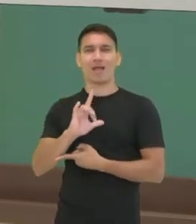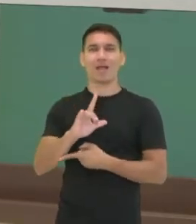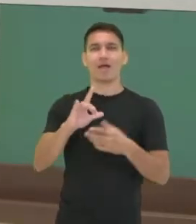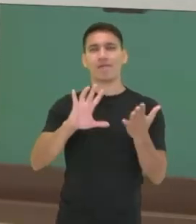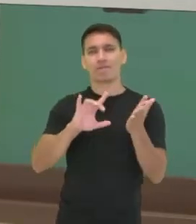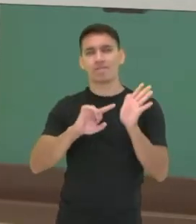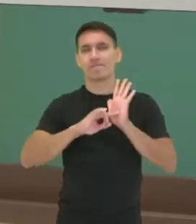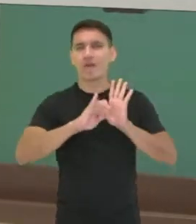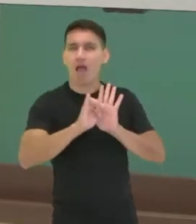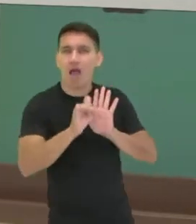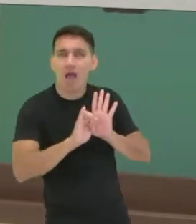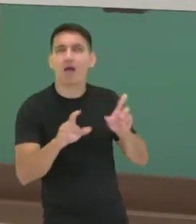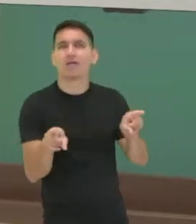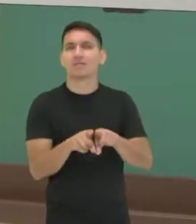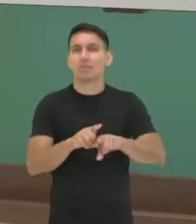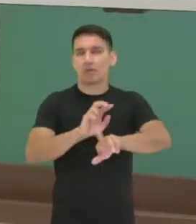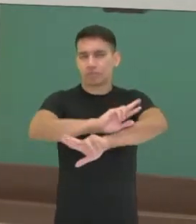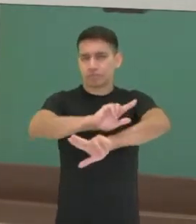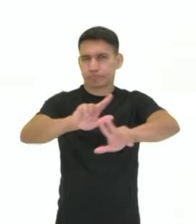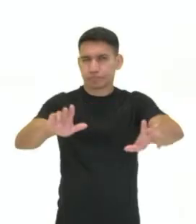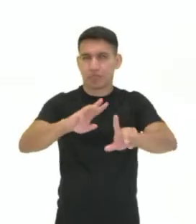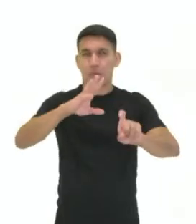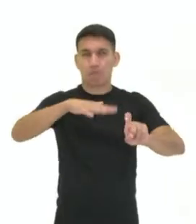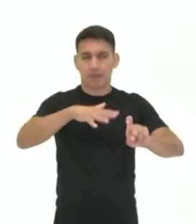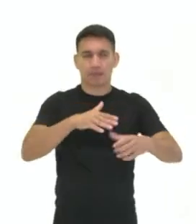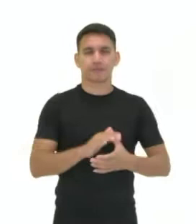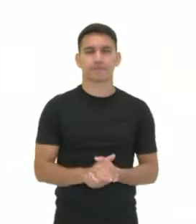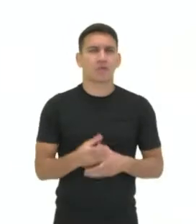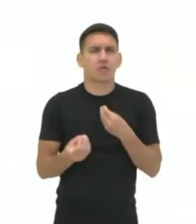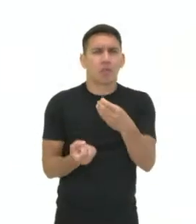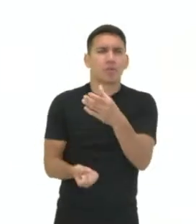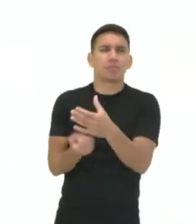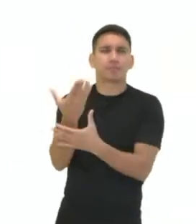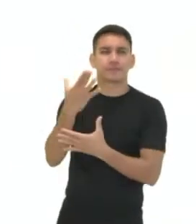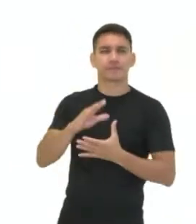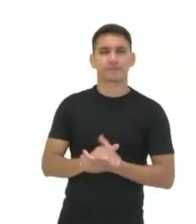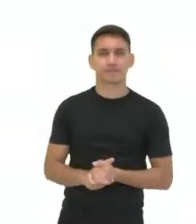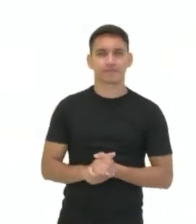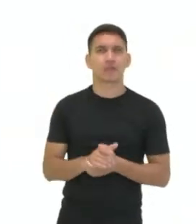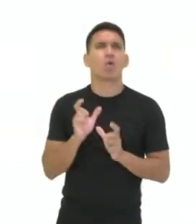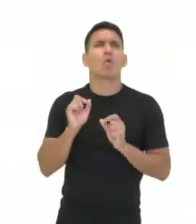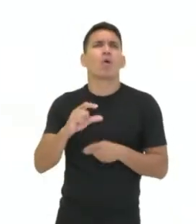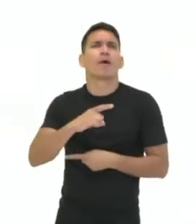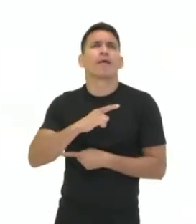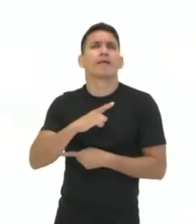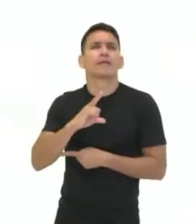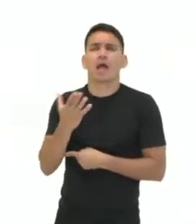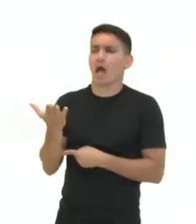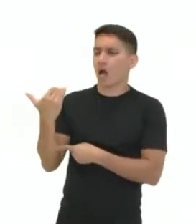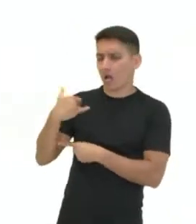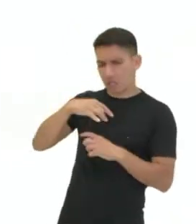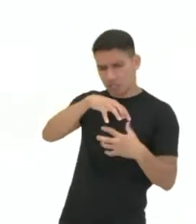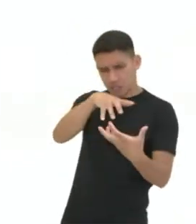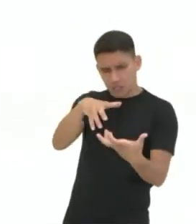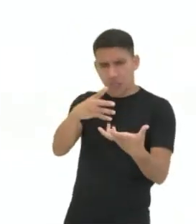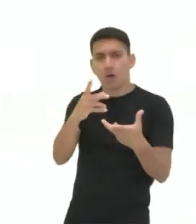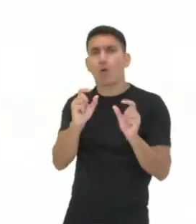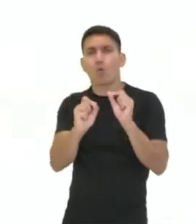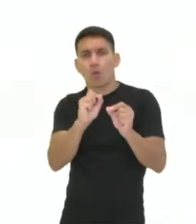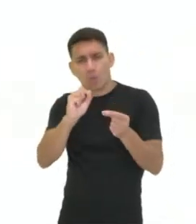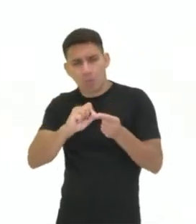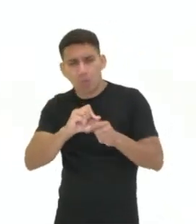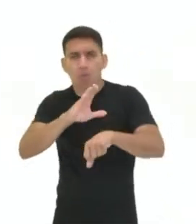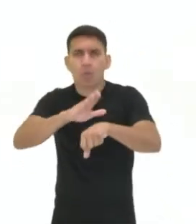Bom, como que todas as coisas foram criadas? O que havia antes da criação do tempo e